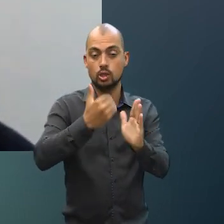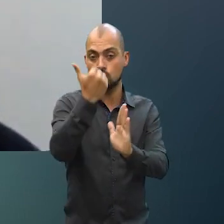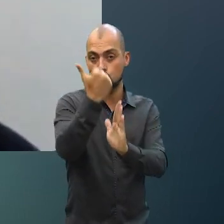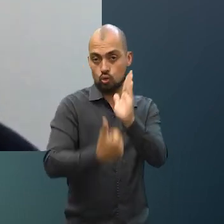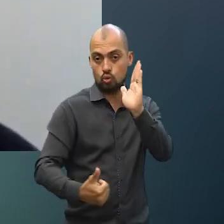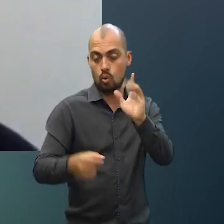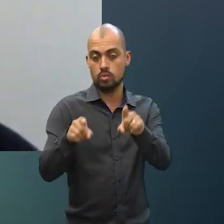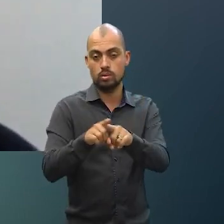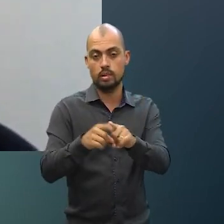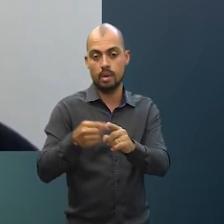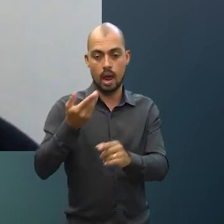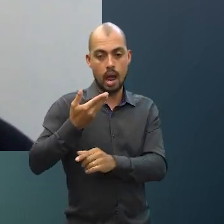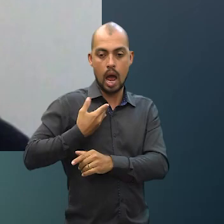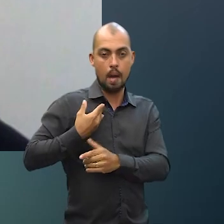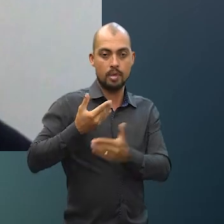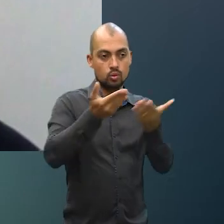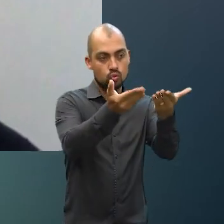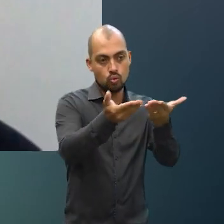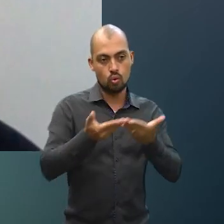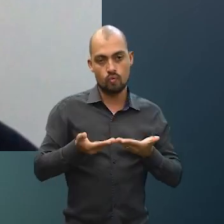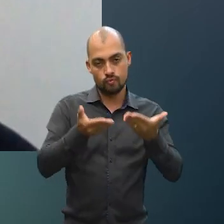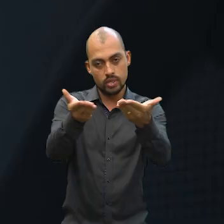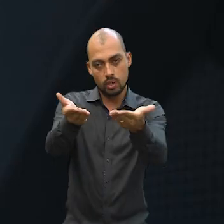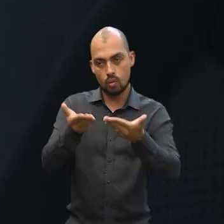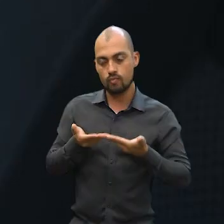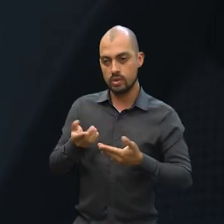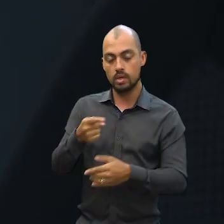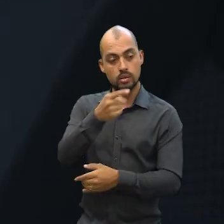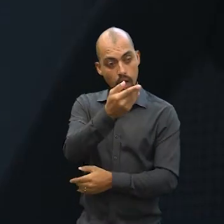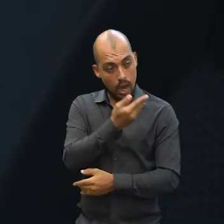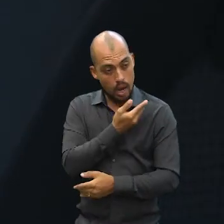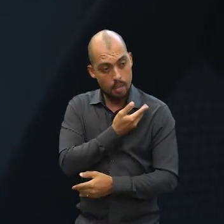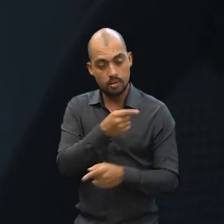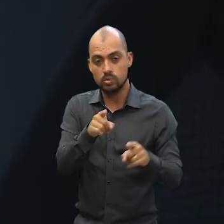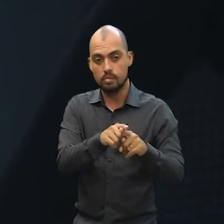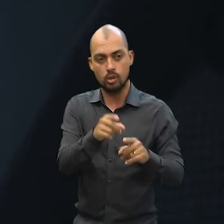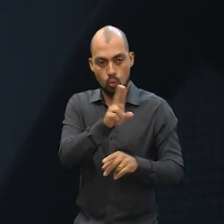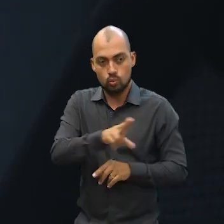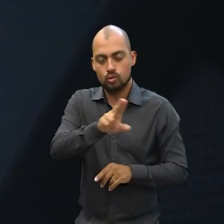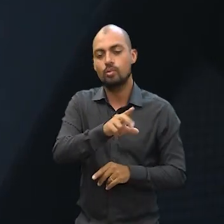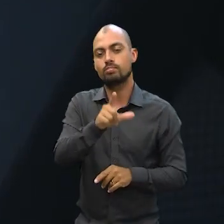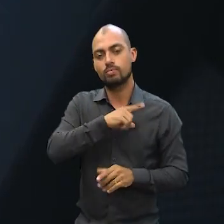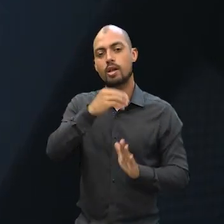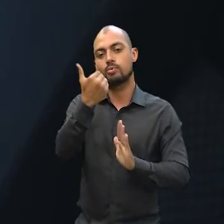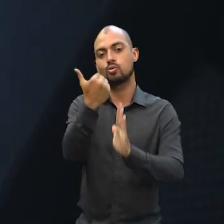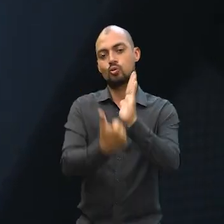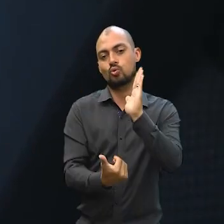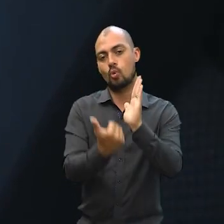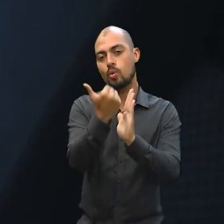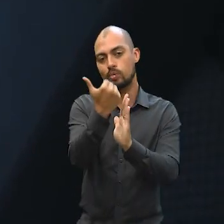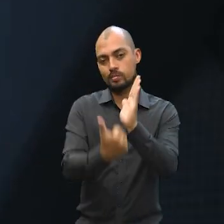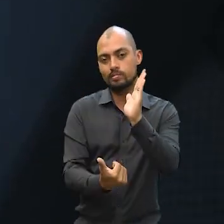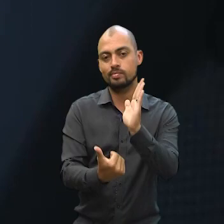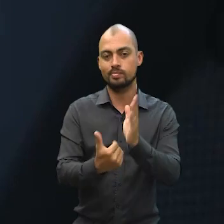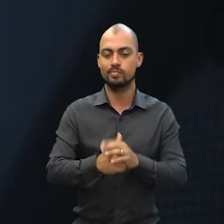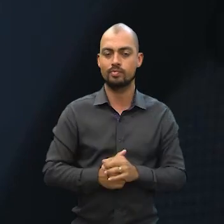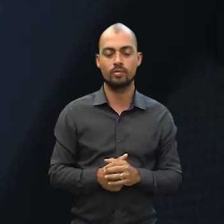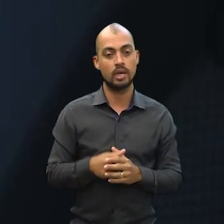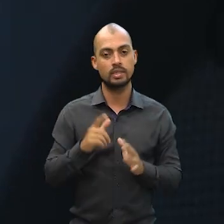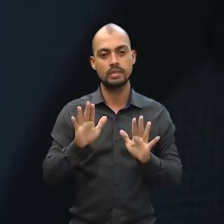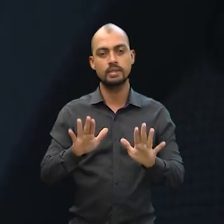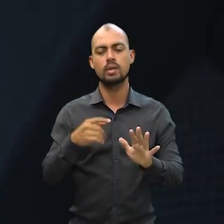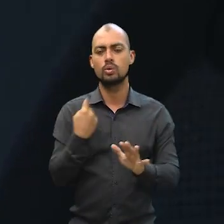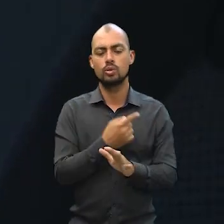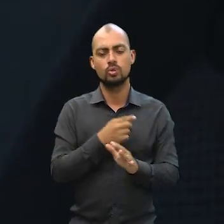convide novos amigos a utilizarem, e esses amigos utilizando também devolvem cupom de desconto para ele. Então, a gente usa todas as plataformas